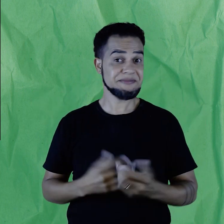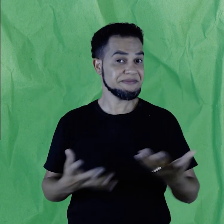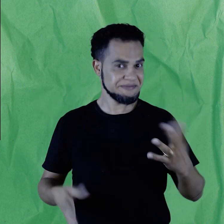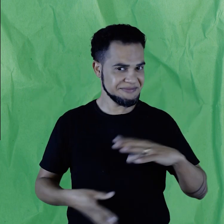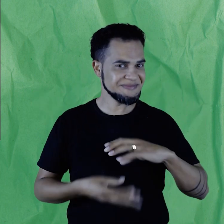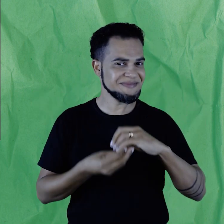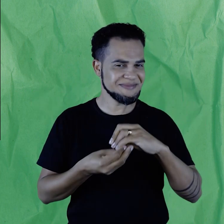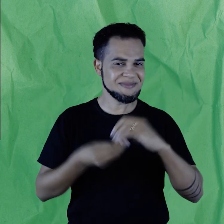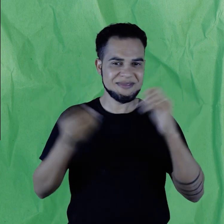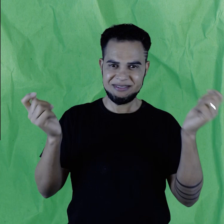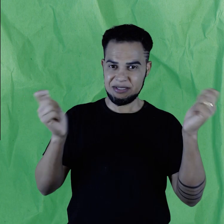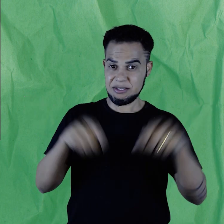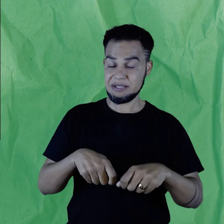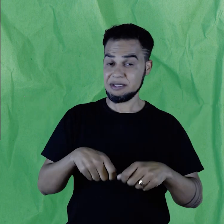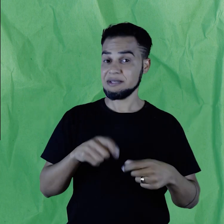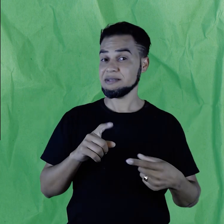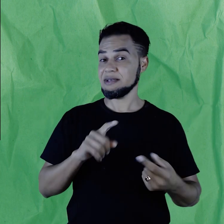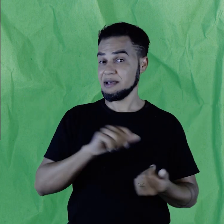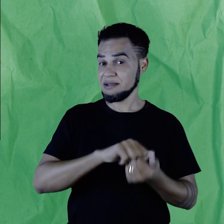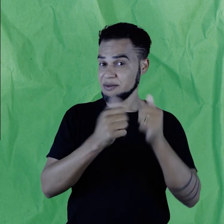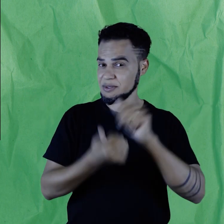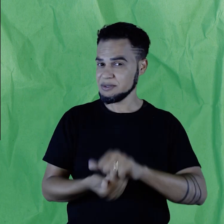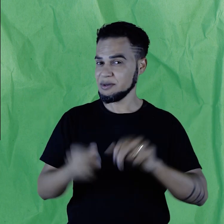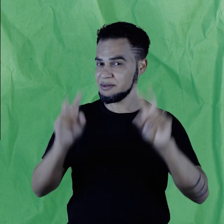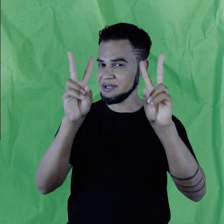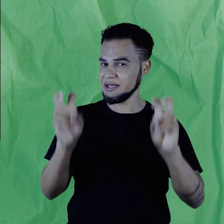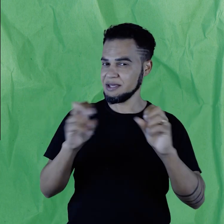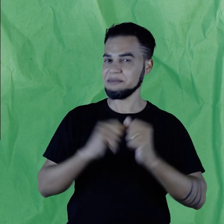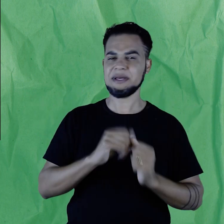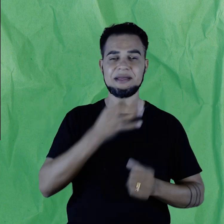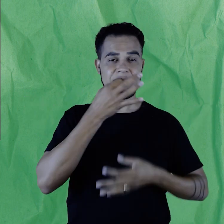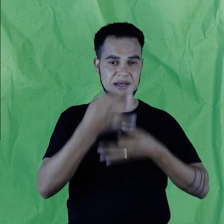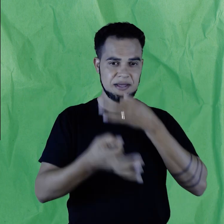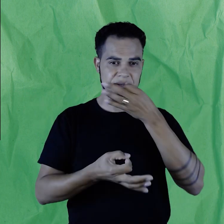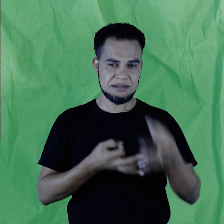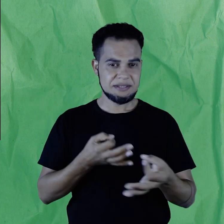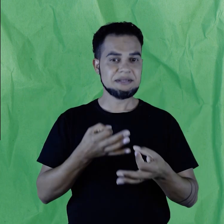5, ou seja, sobre as competências de adequação ao tema,